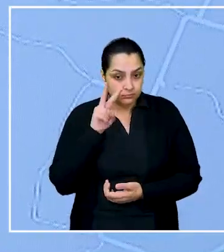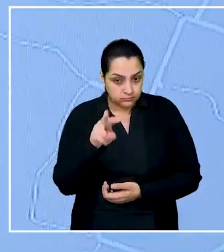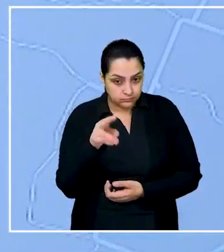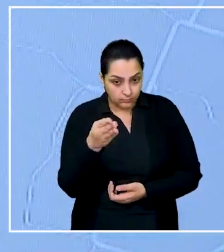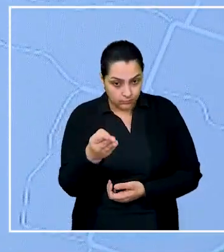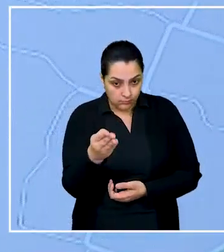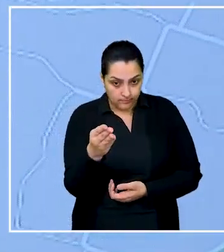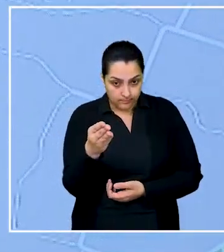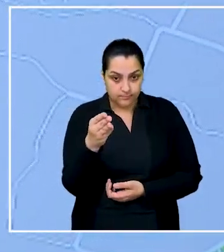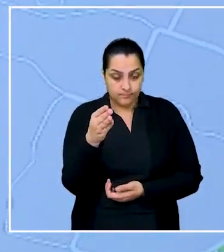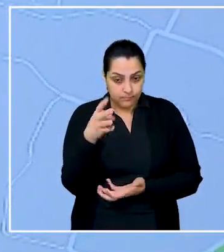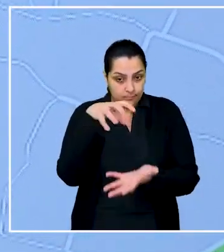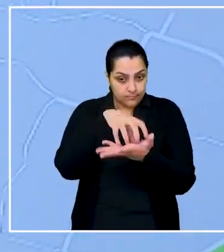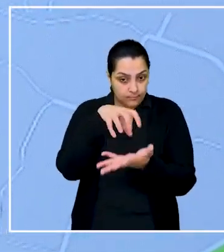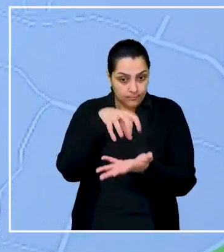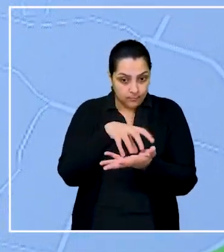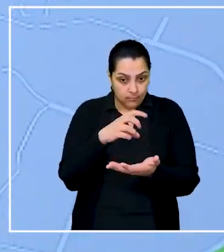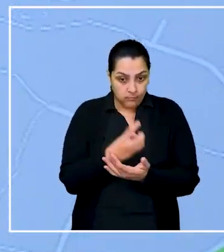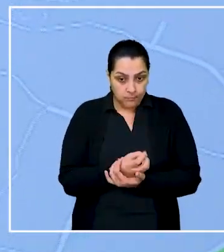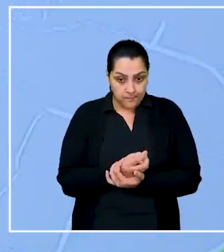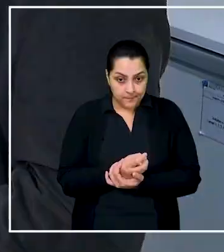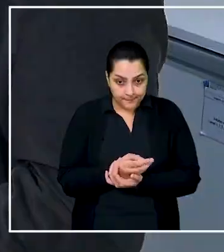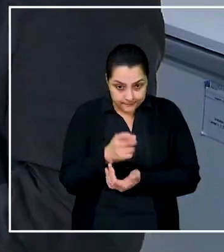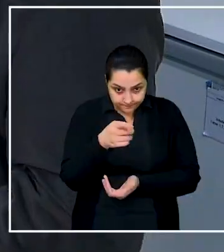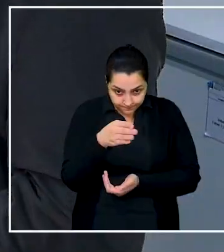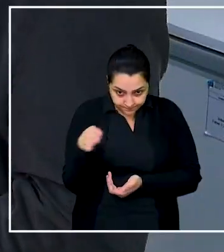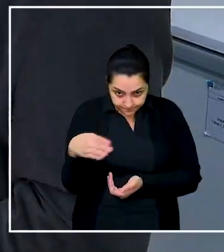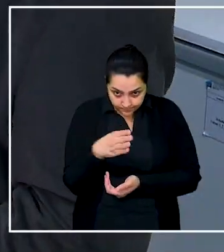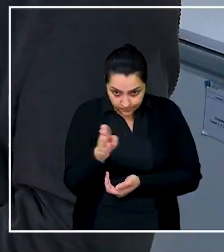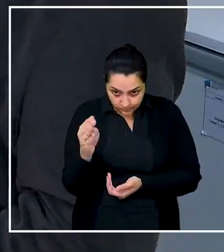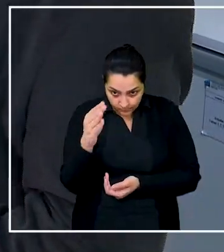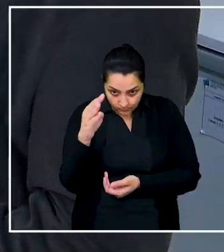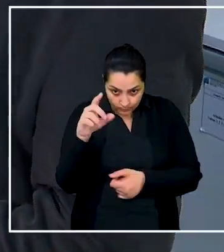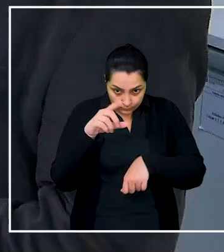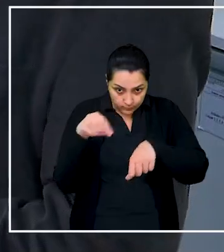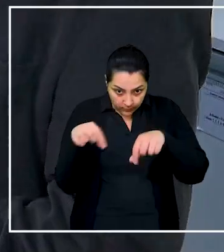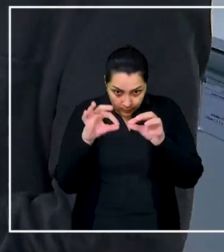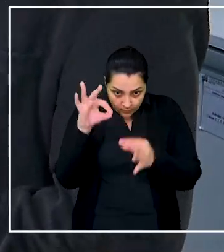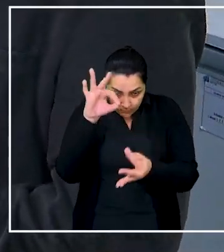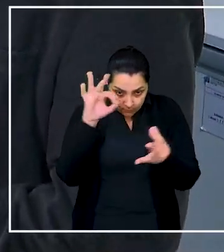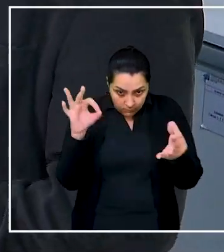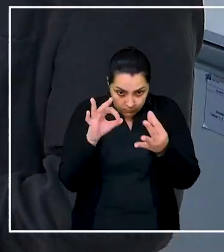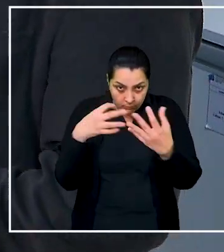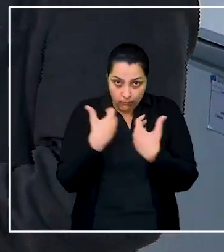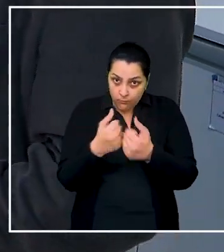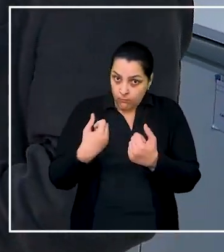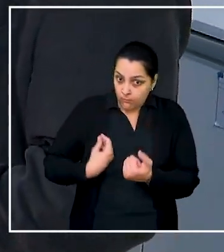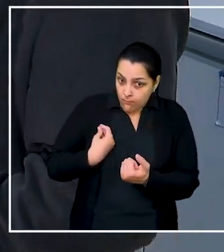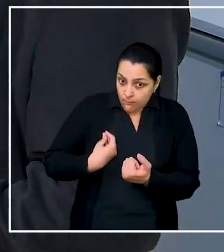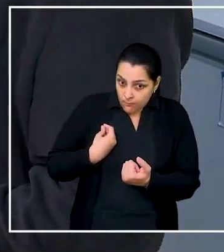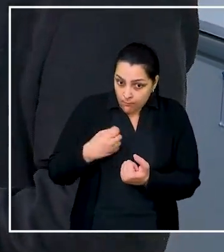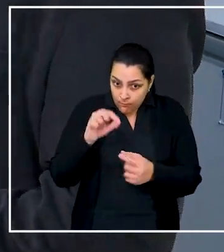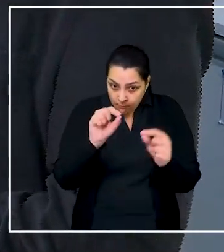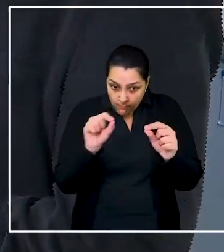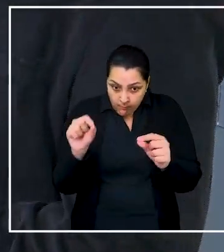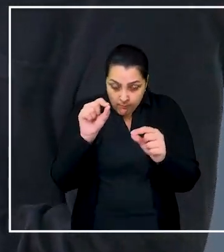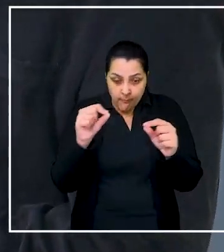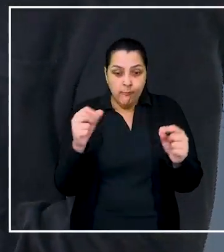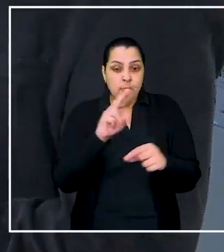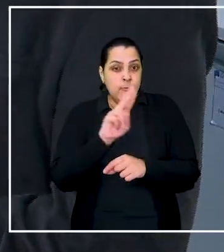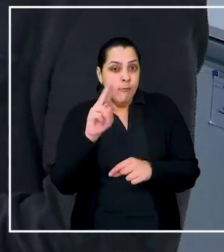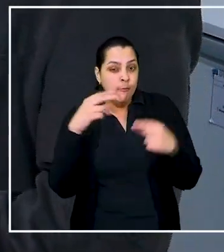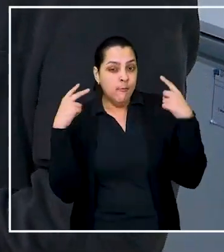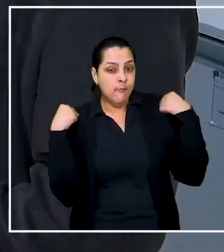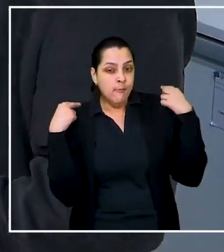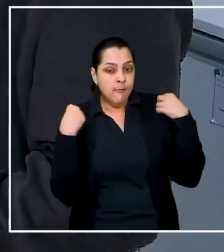observar aqui nessa linha, que opera aqui na região central de Brasília, toda a operação da linha, todo o itinerário dela, todos os ônibus que estão em operação no momento. Então a gente